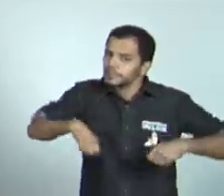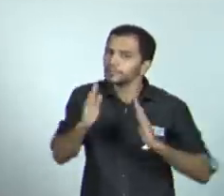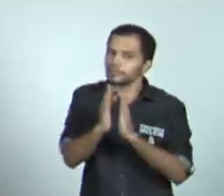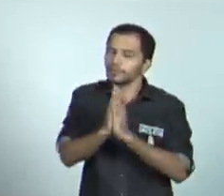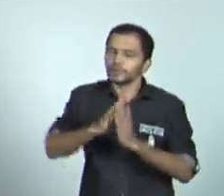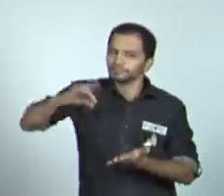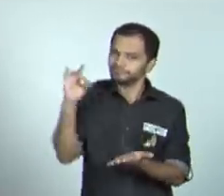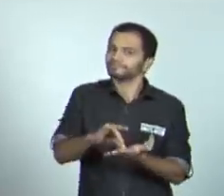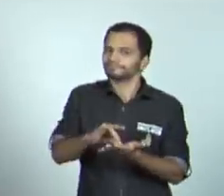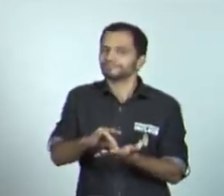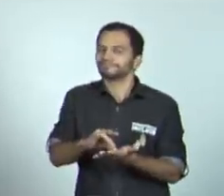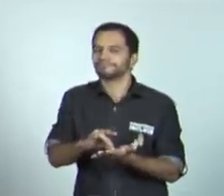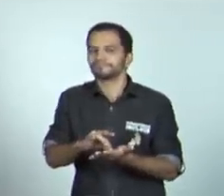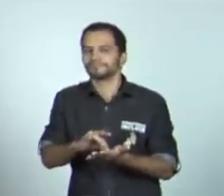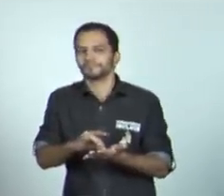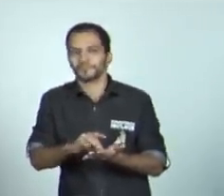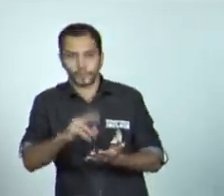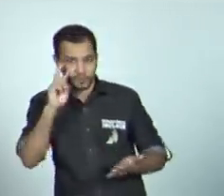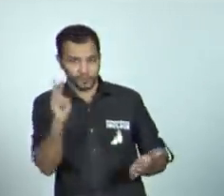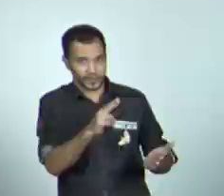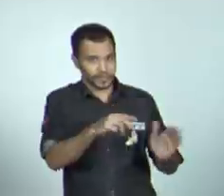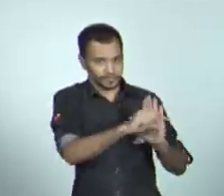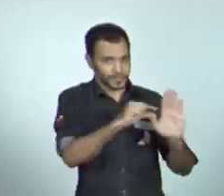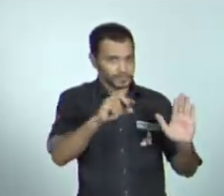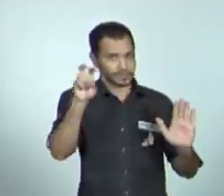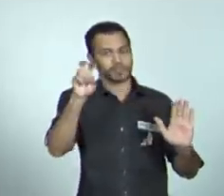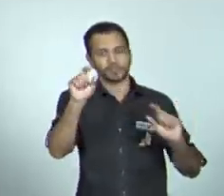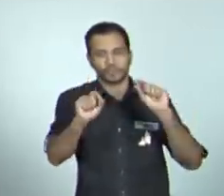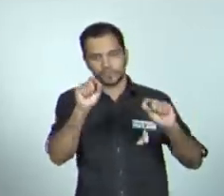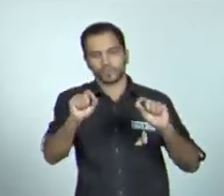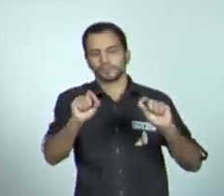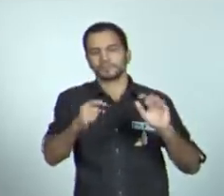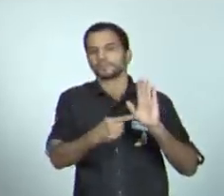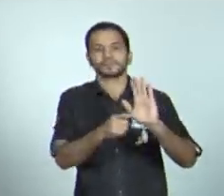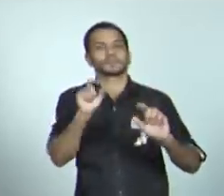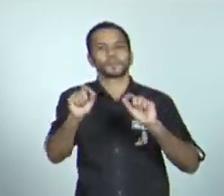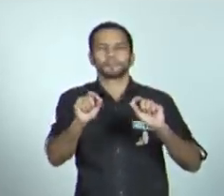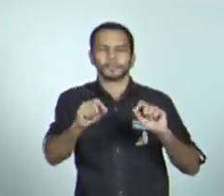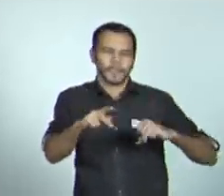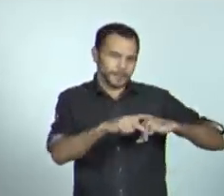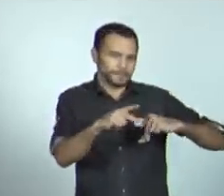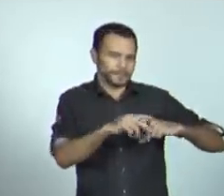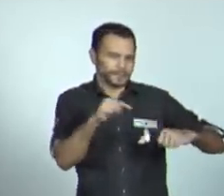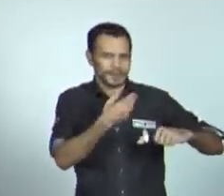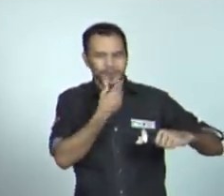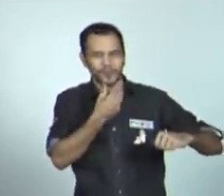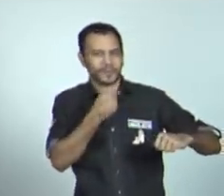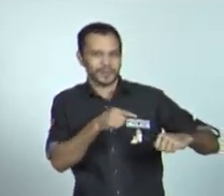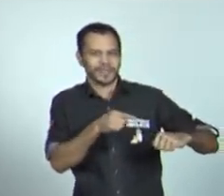é verdade essa dá uma olhada no versículo 5 diz assim pedro então